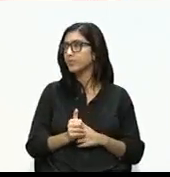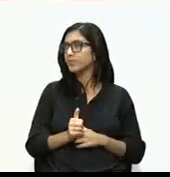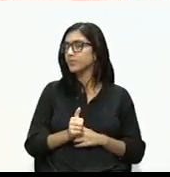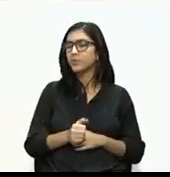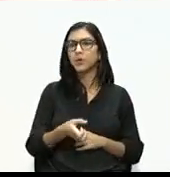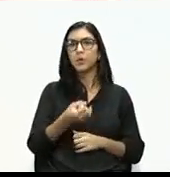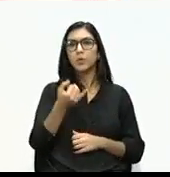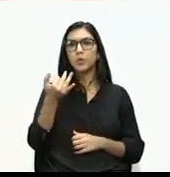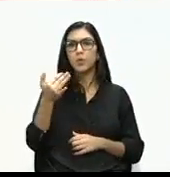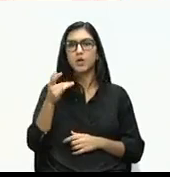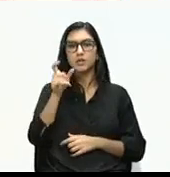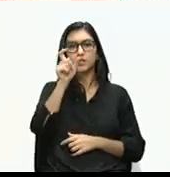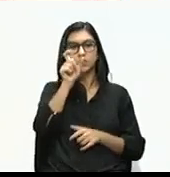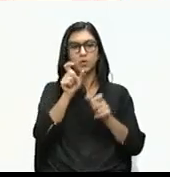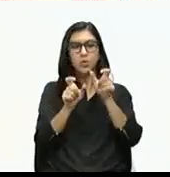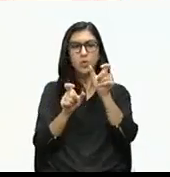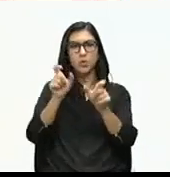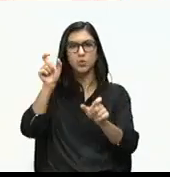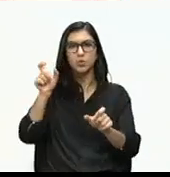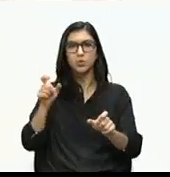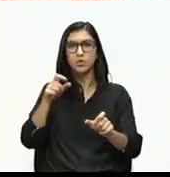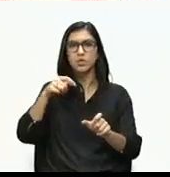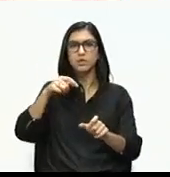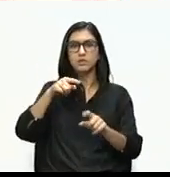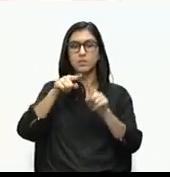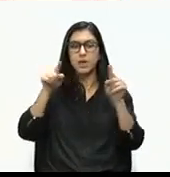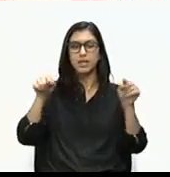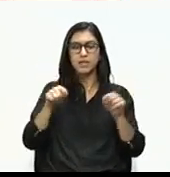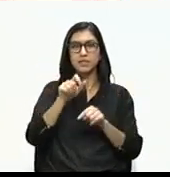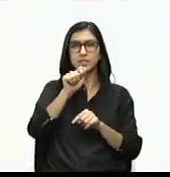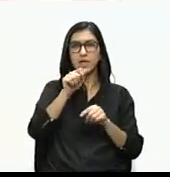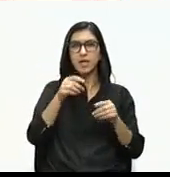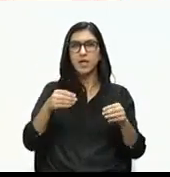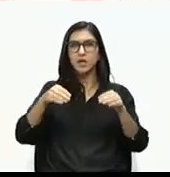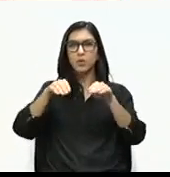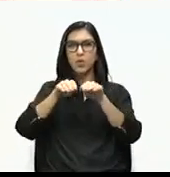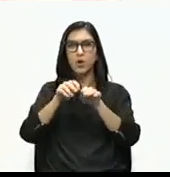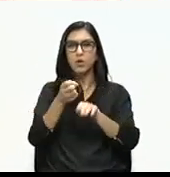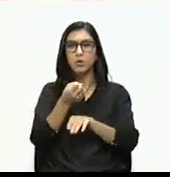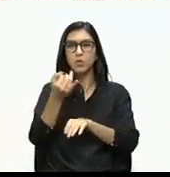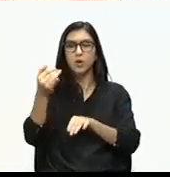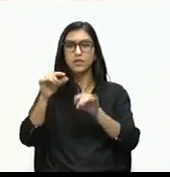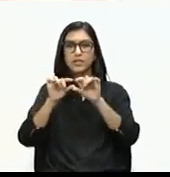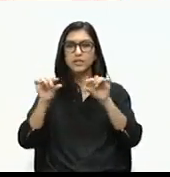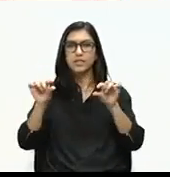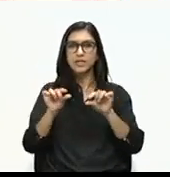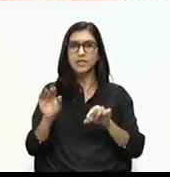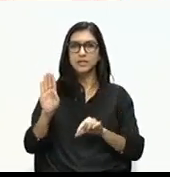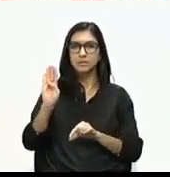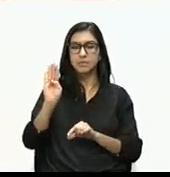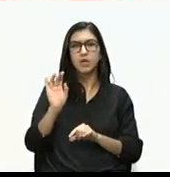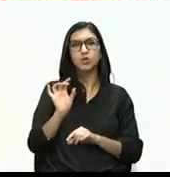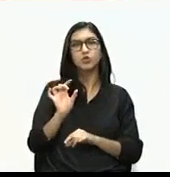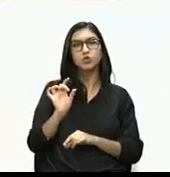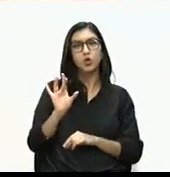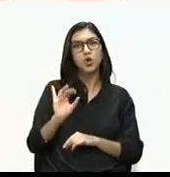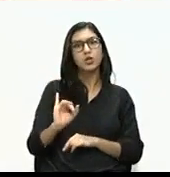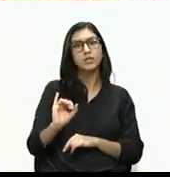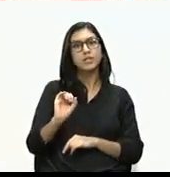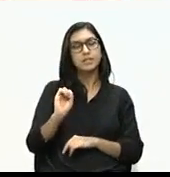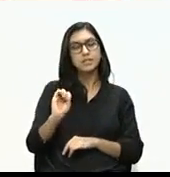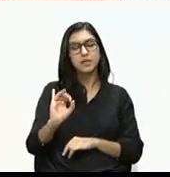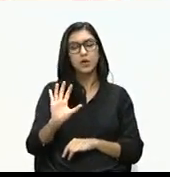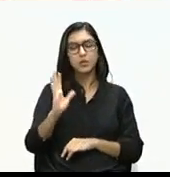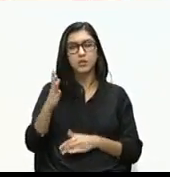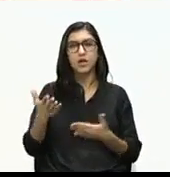de colunas da matriz A for igual ao número de linhas da matriz B, somente se isso acontecer. Então,